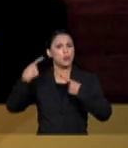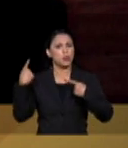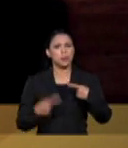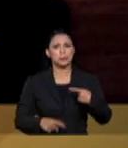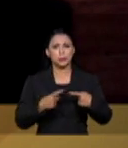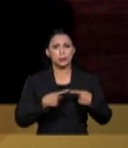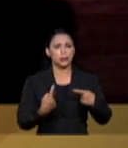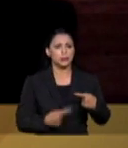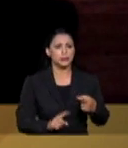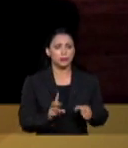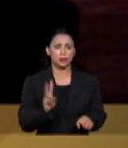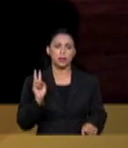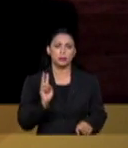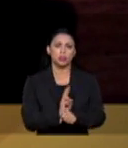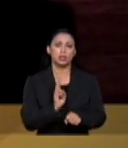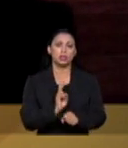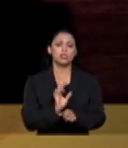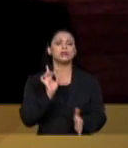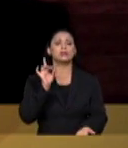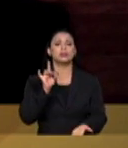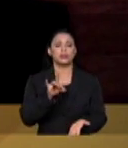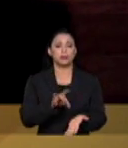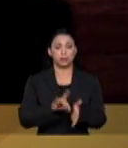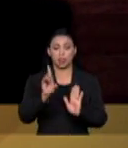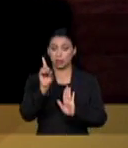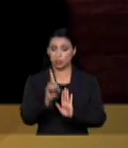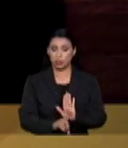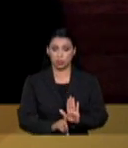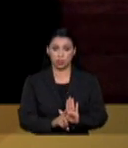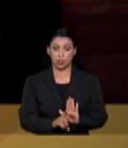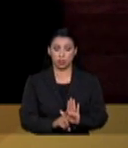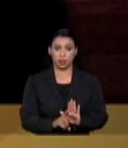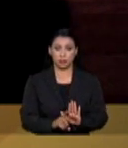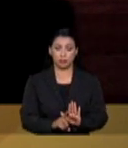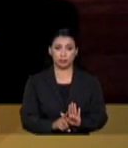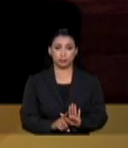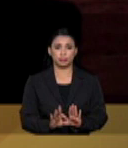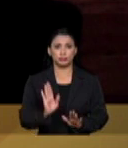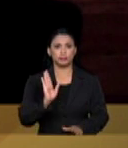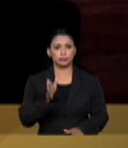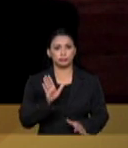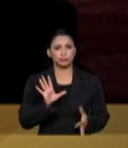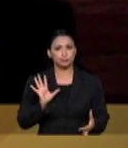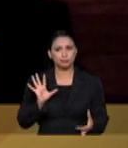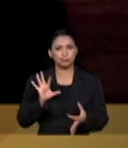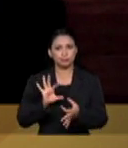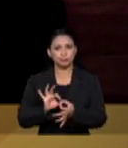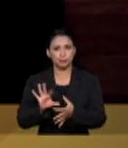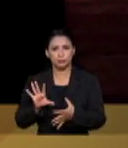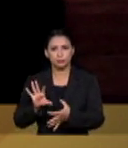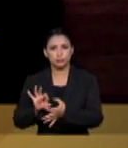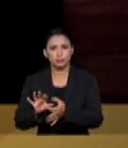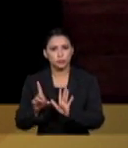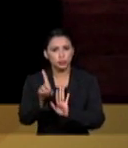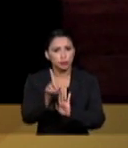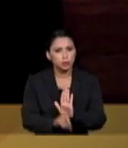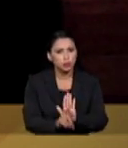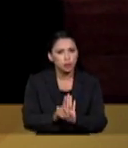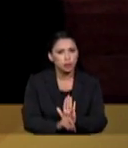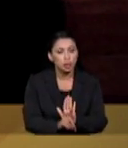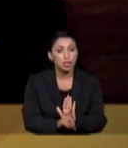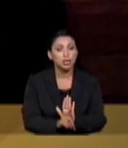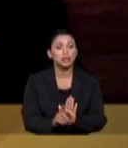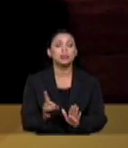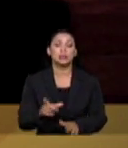da proteção deficiências grande uma vez que estão atreladas esse direito a